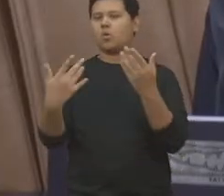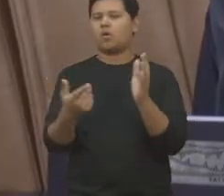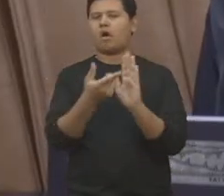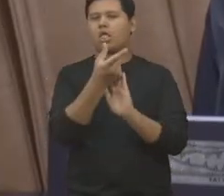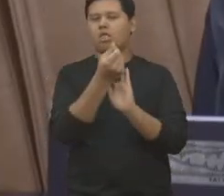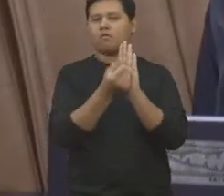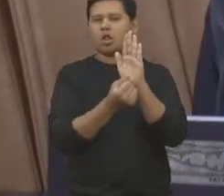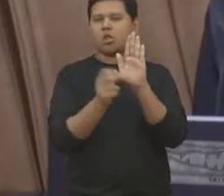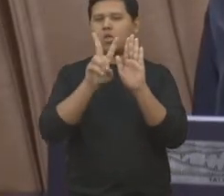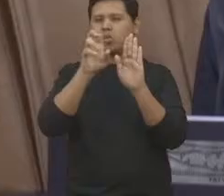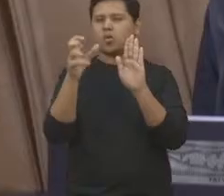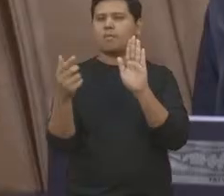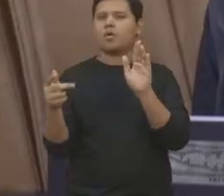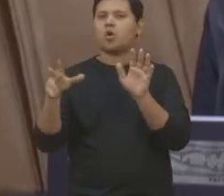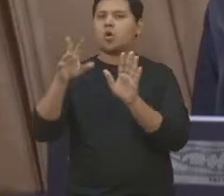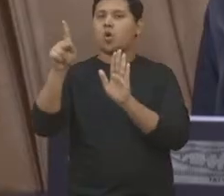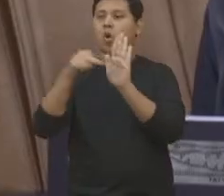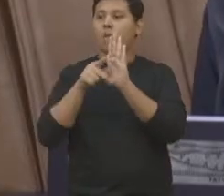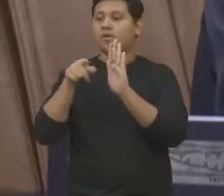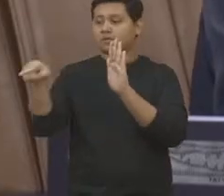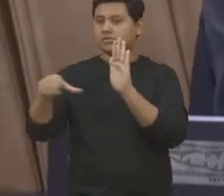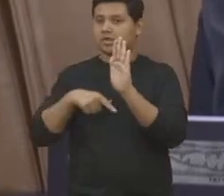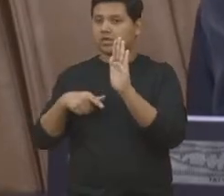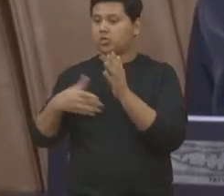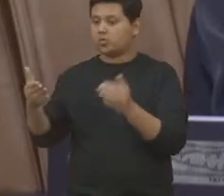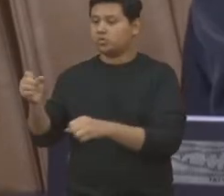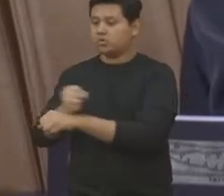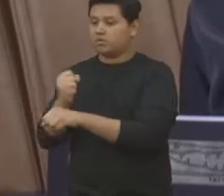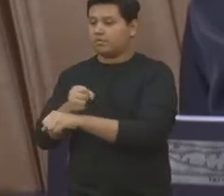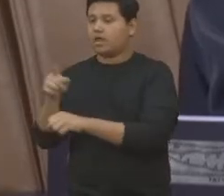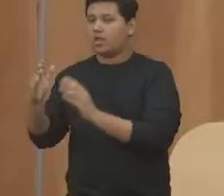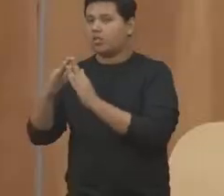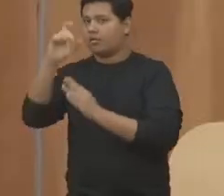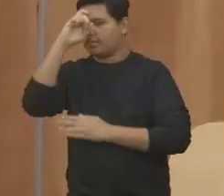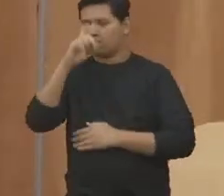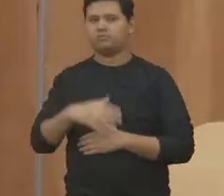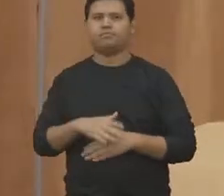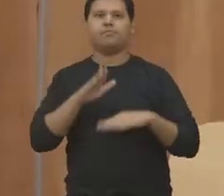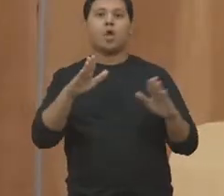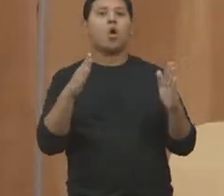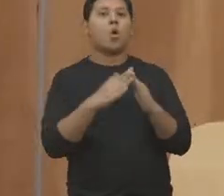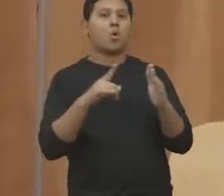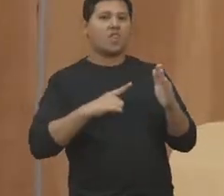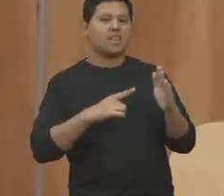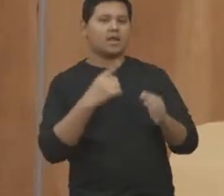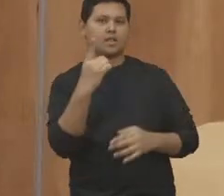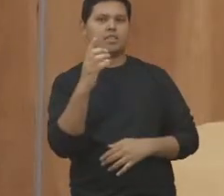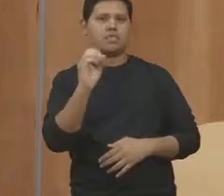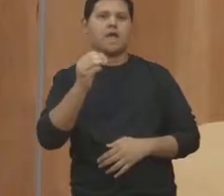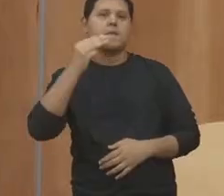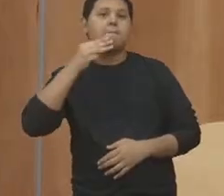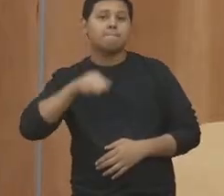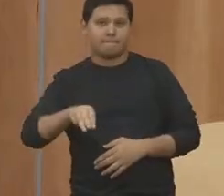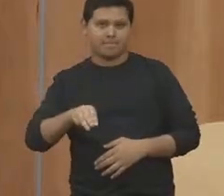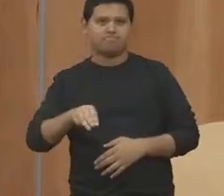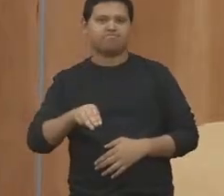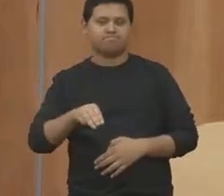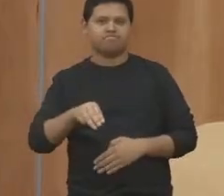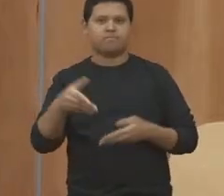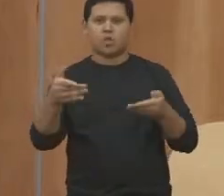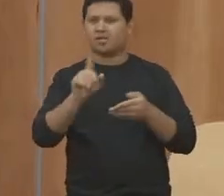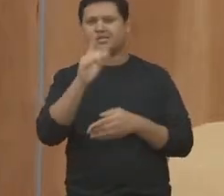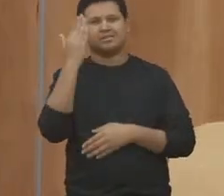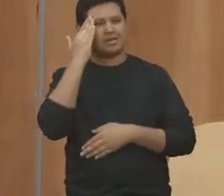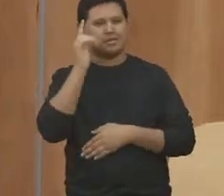para o projeto do Hospital Municipal hoje reservado na LDO? Hoje o valor que está previsto na LDO é de 10 milhões. A gente sabe que 10 milhões não